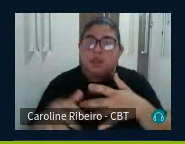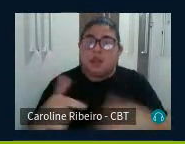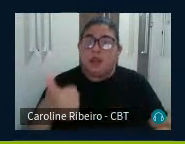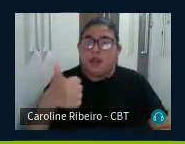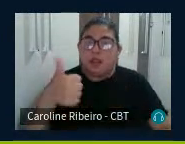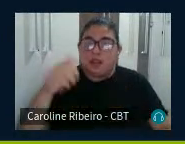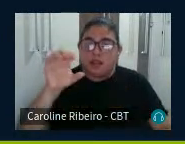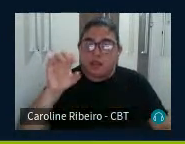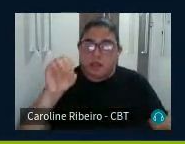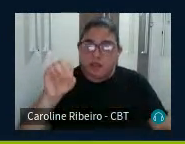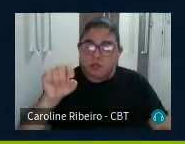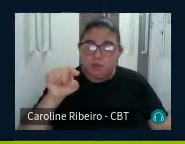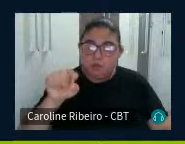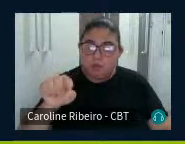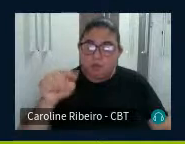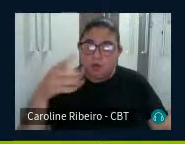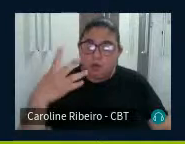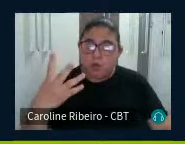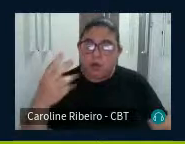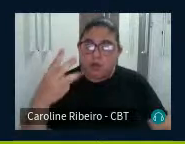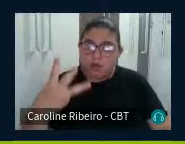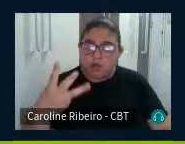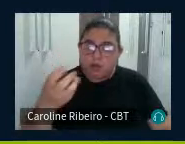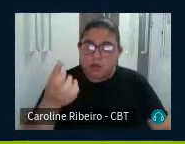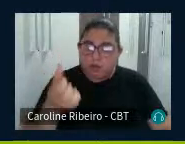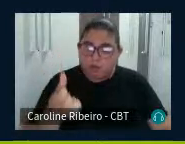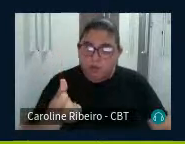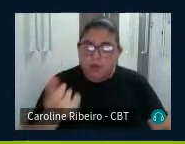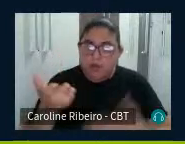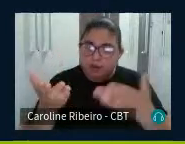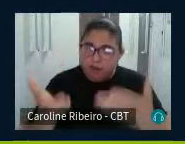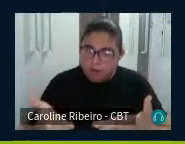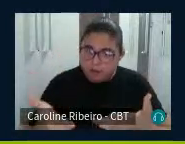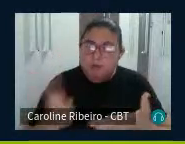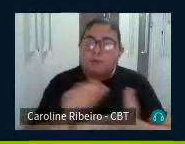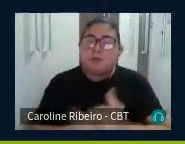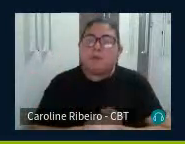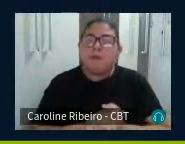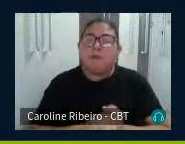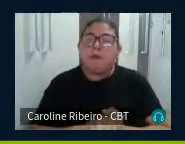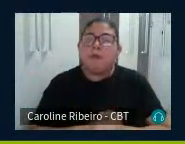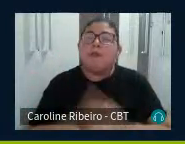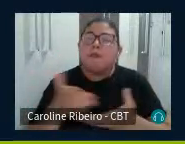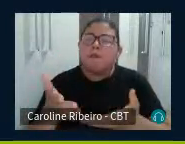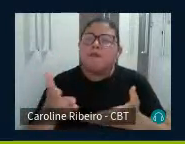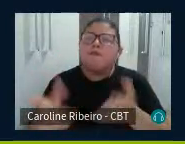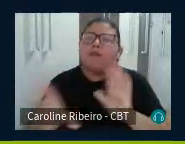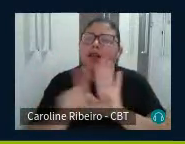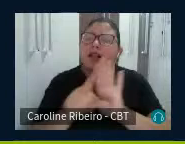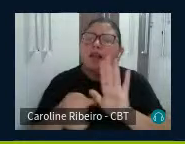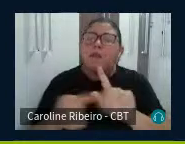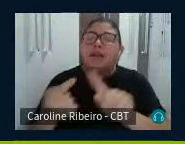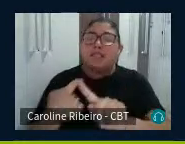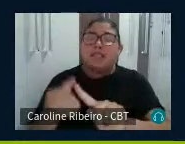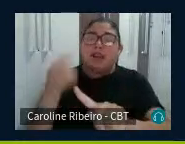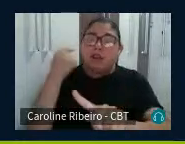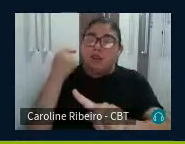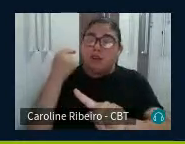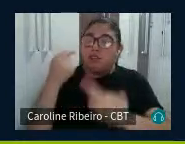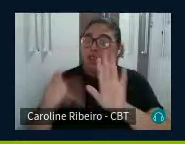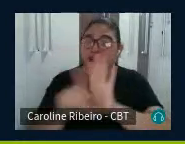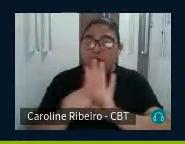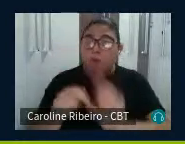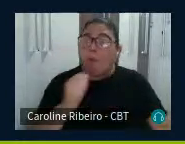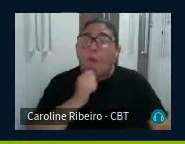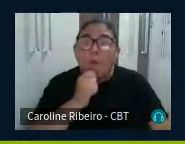10.436, e até então, antes desse período, antes da legislação ser